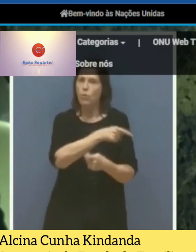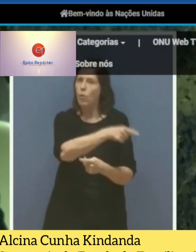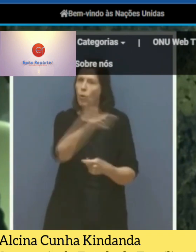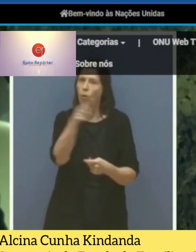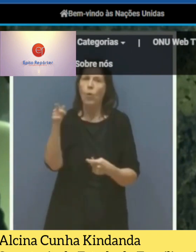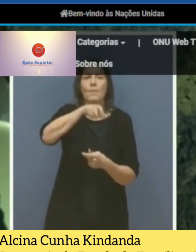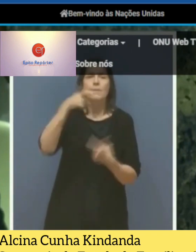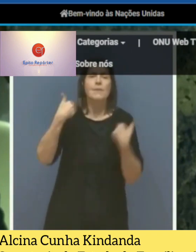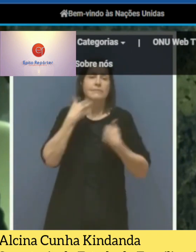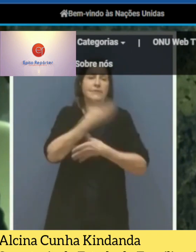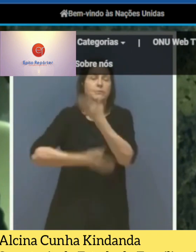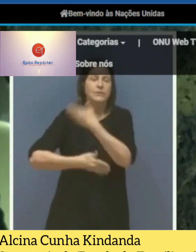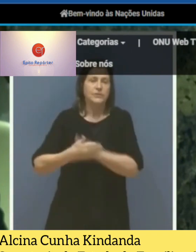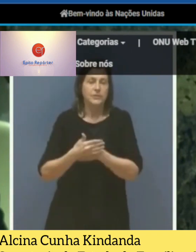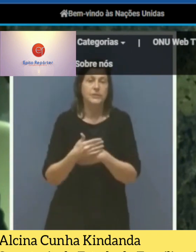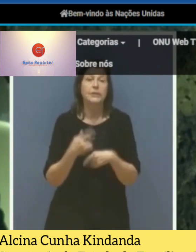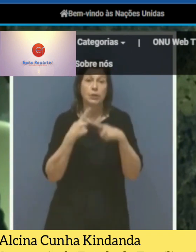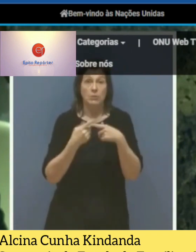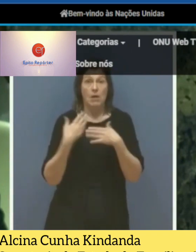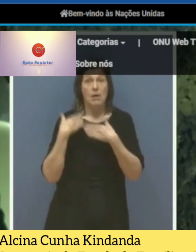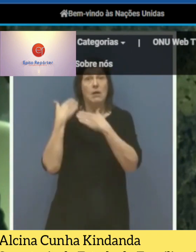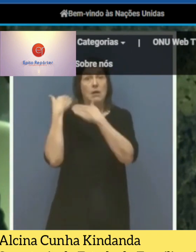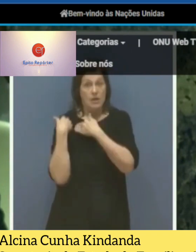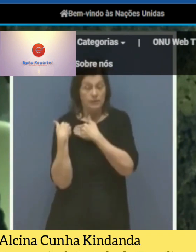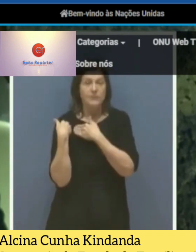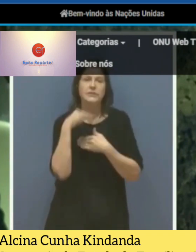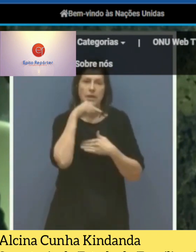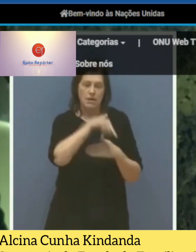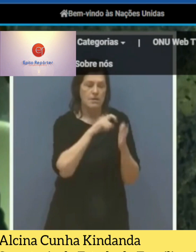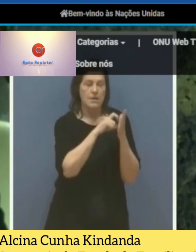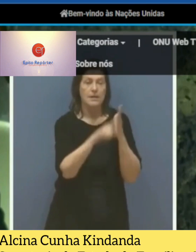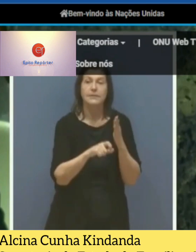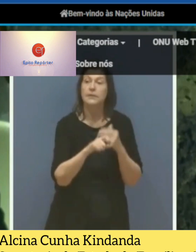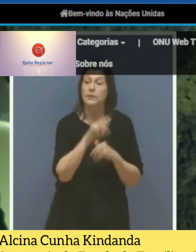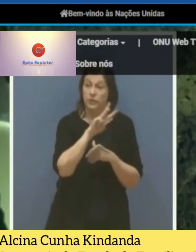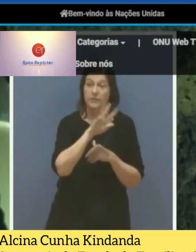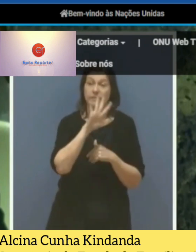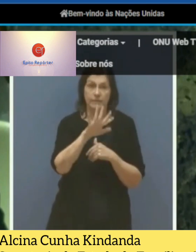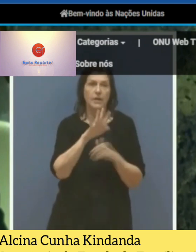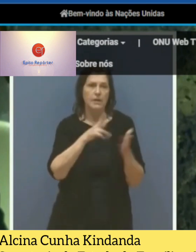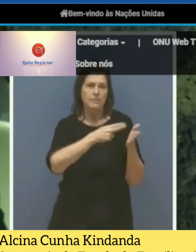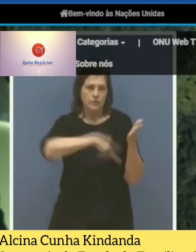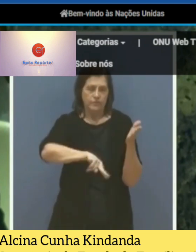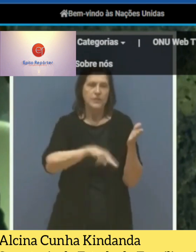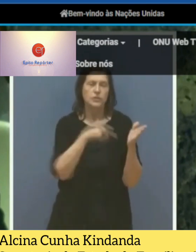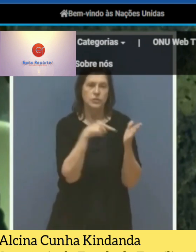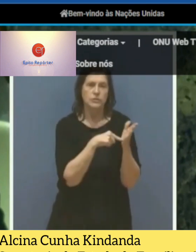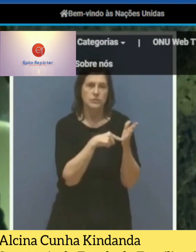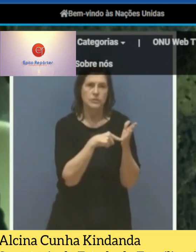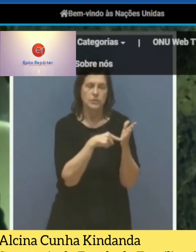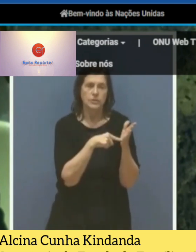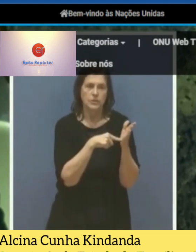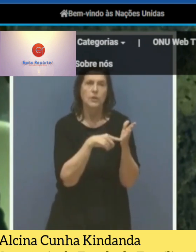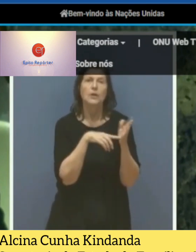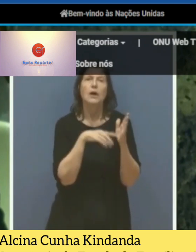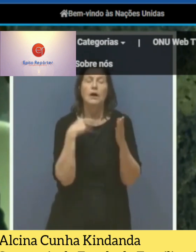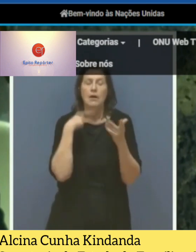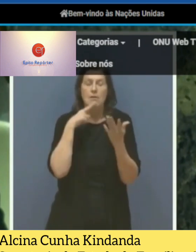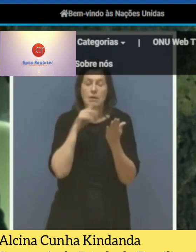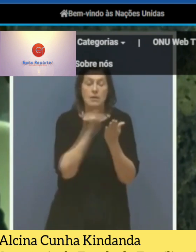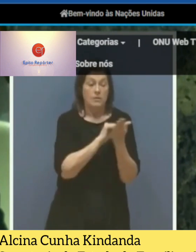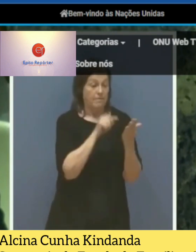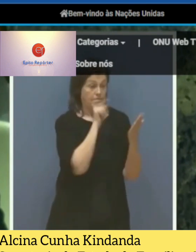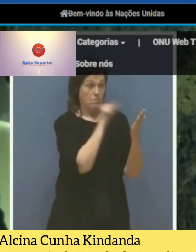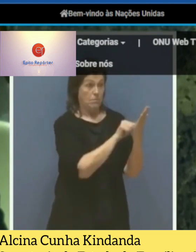35 da convenção a comissão intercessorial para elaboração nacionais de direitos humanos